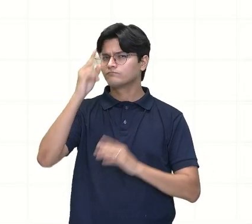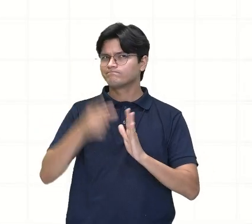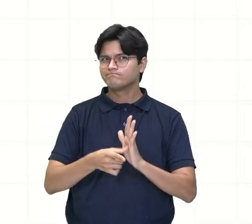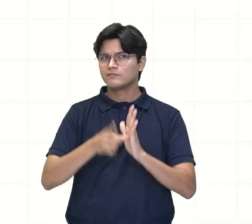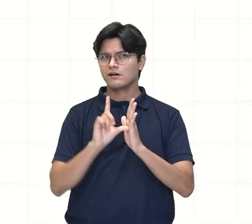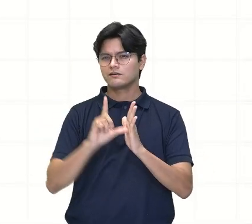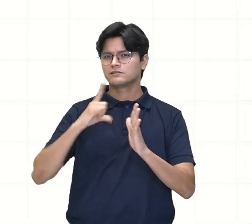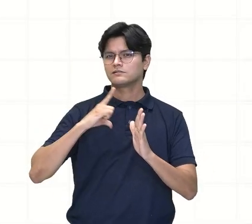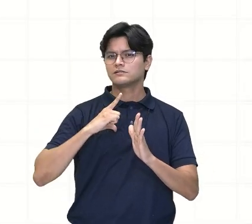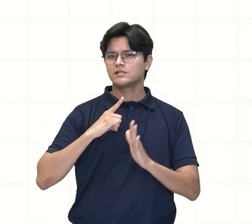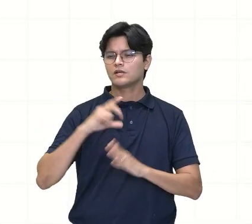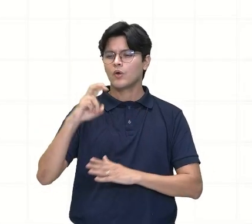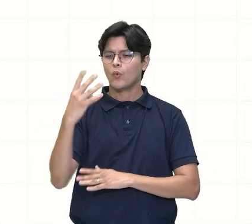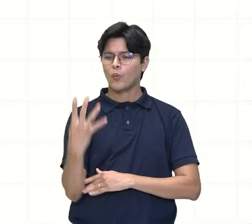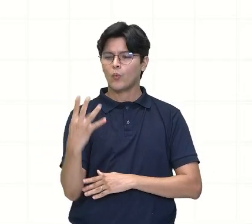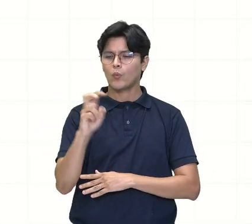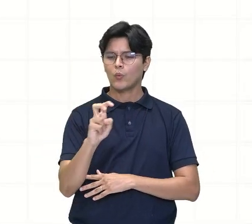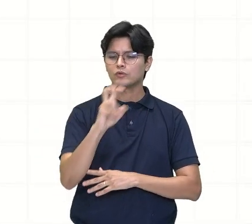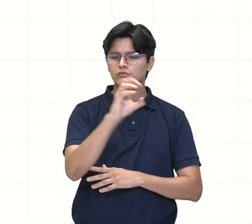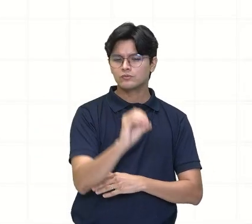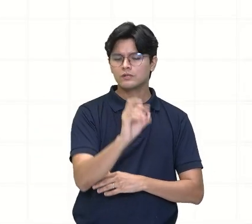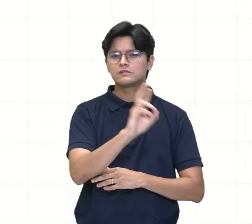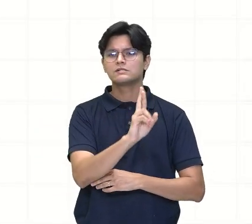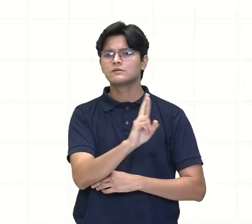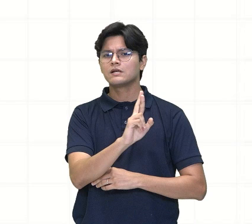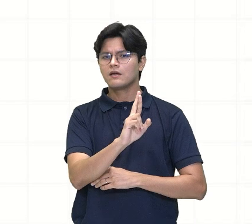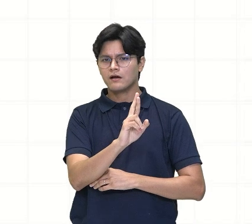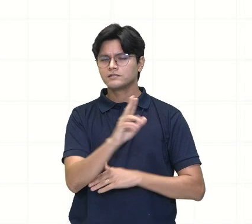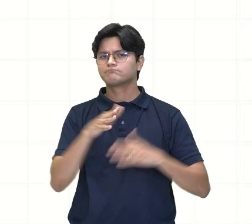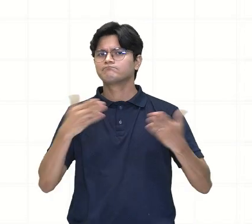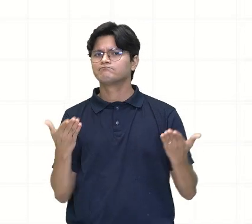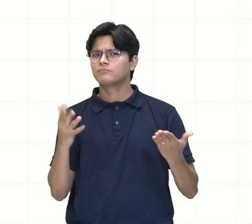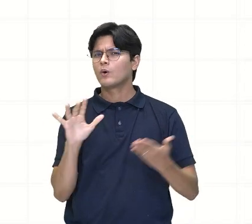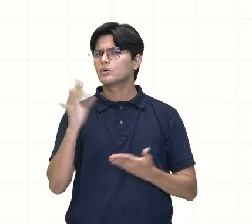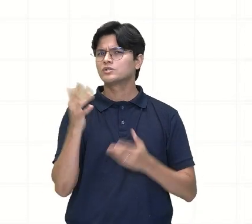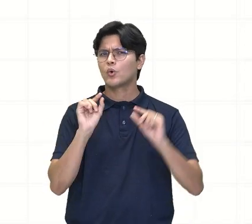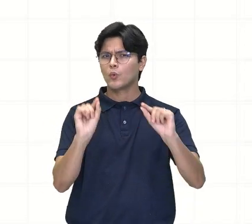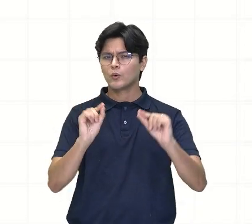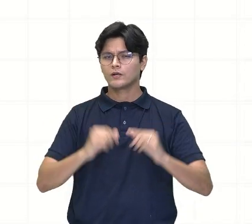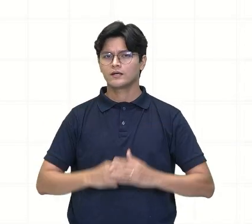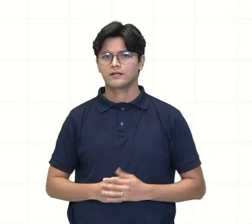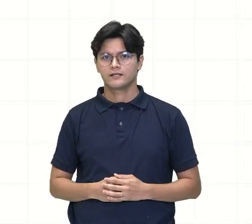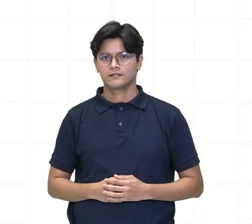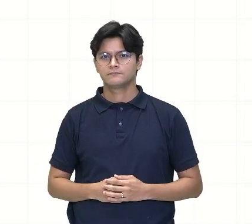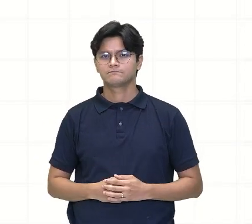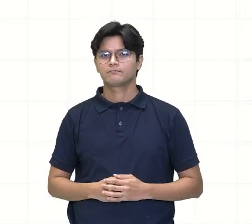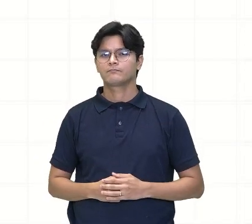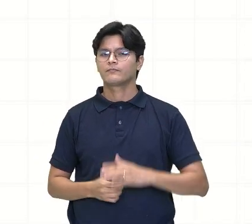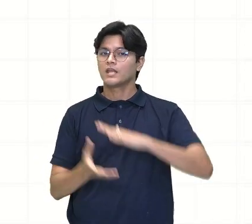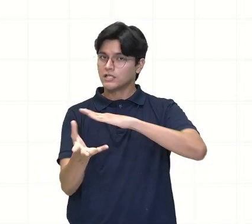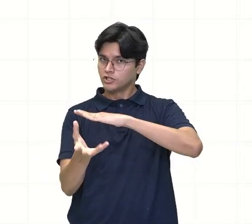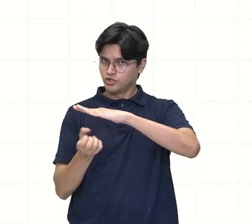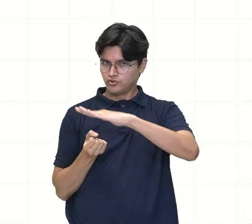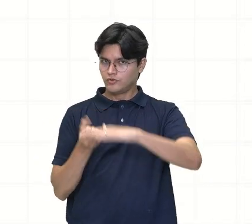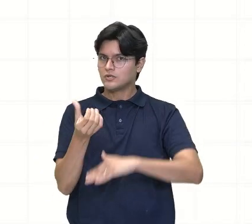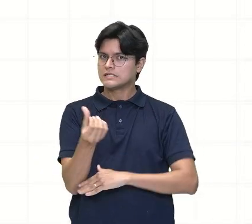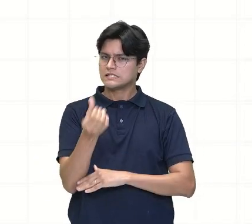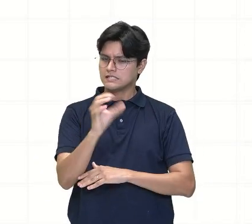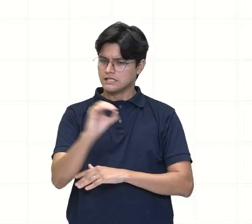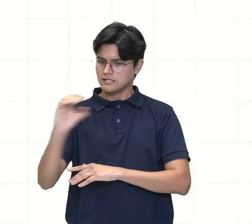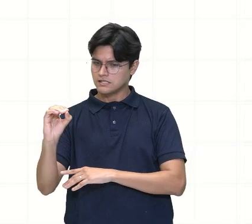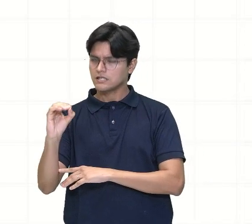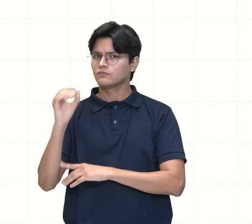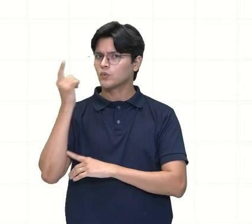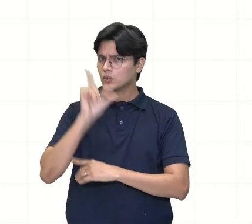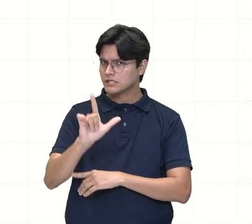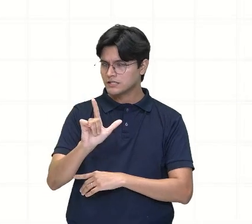R$450. Então, o que aconteceu aqui nessa situação? Ele conseguiu tirar os R$600, mesmo sendo maior do